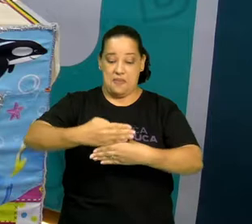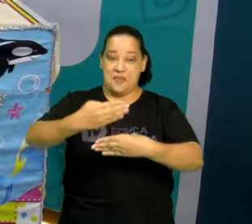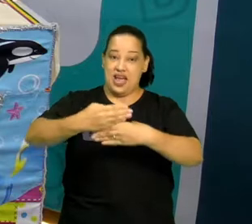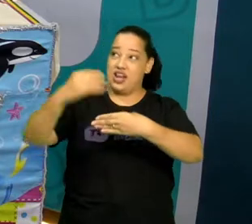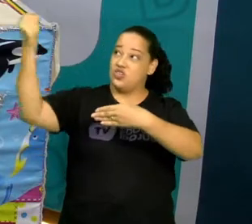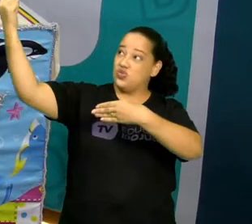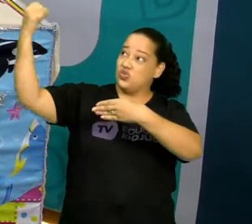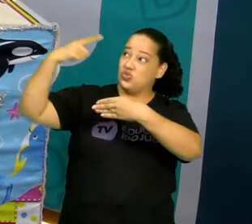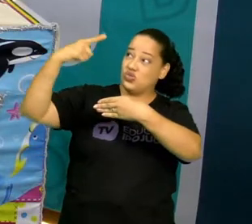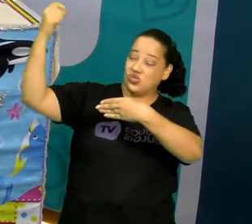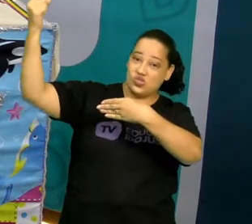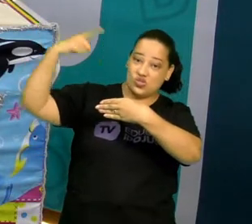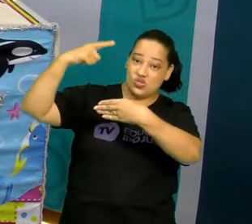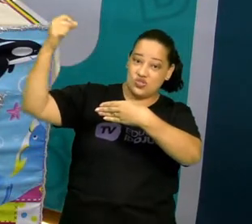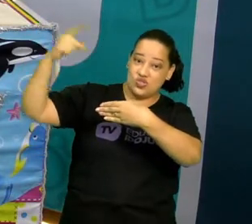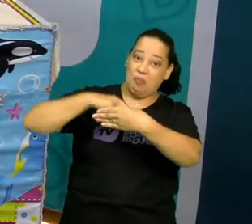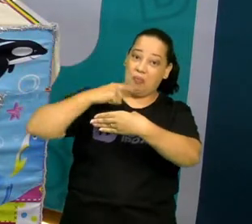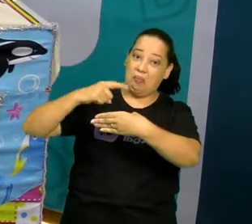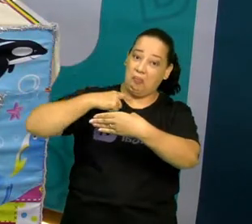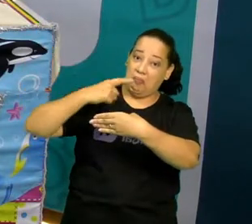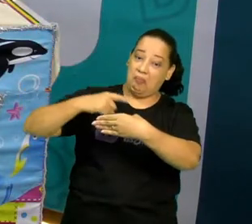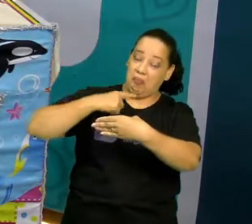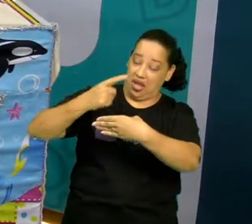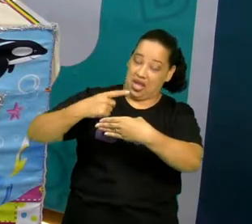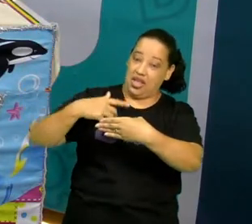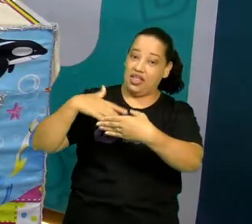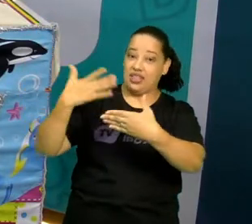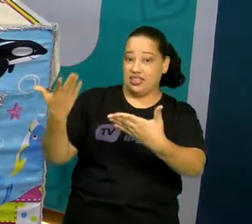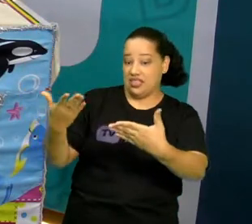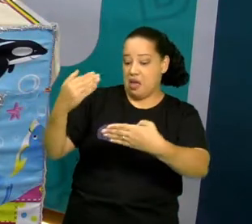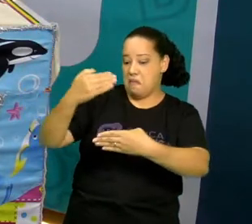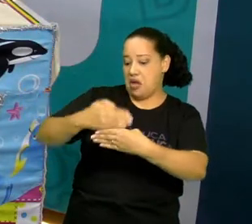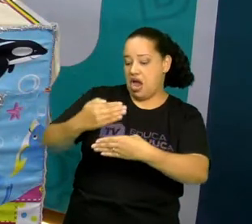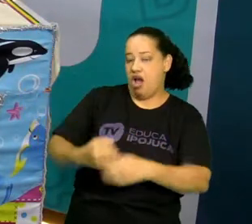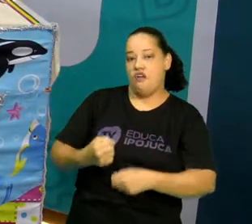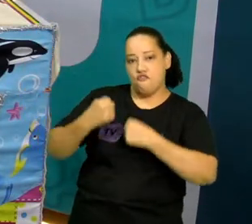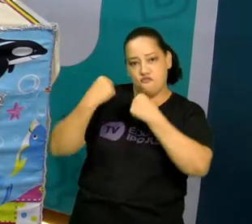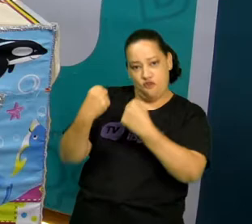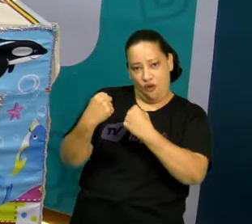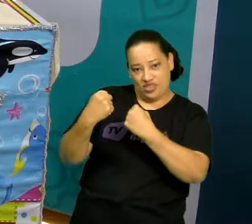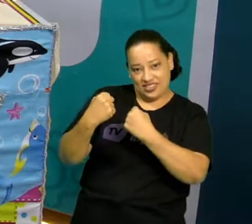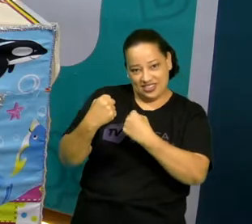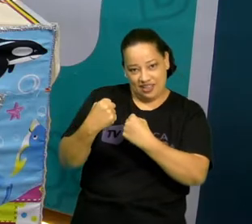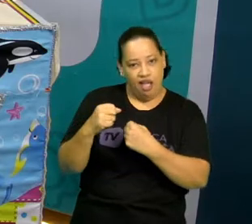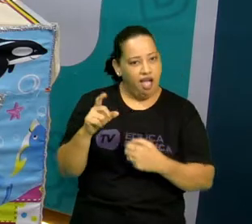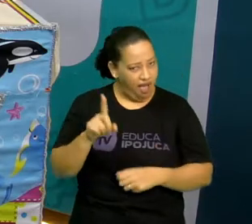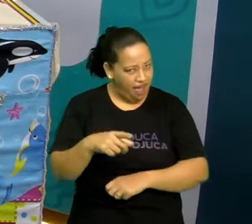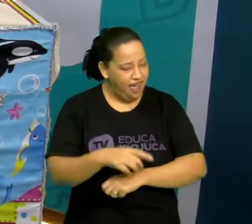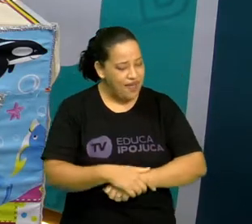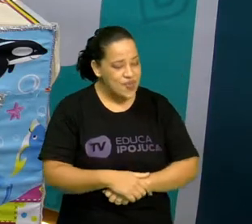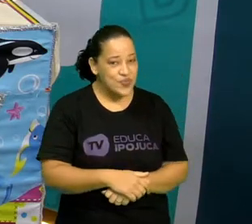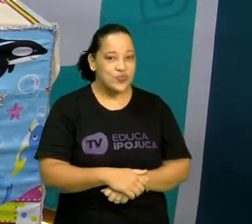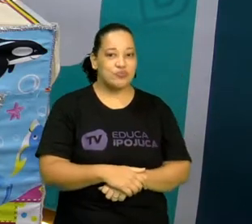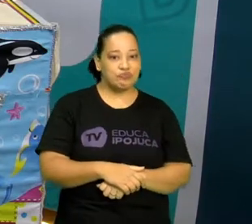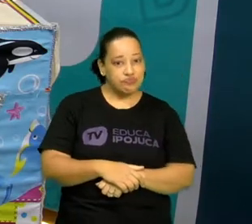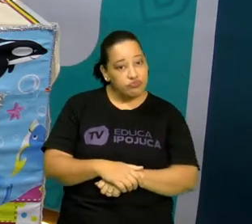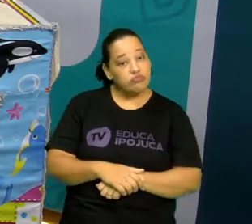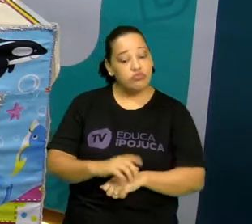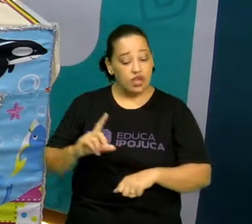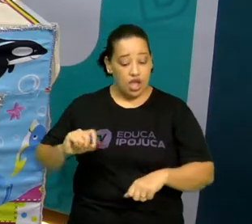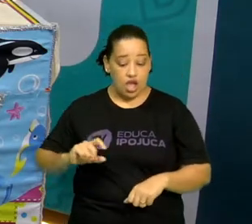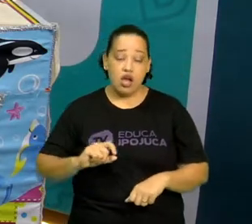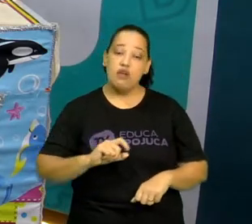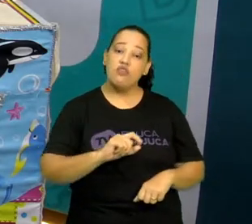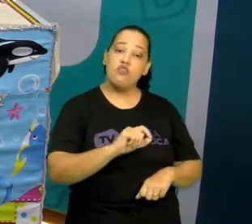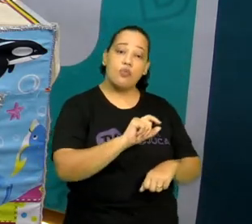Não. Não, né? Então a parede é mais forte que o? Sol. Que o sol. É mesmo. Não é isso? Uhum. Aí a formiguinha vai lá